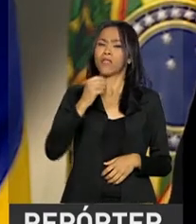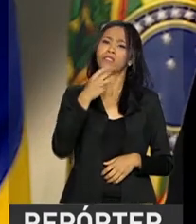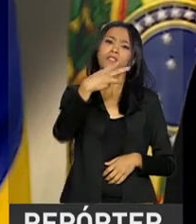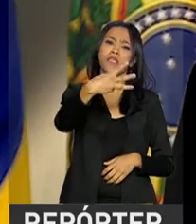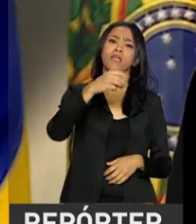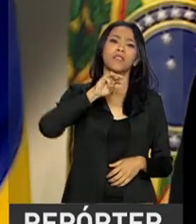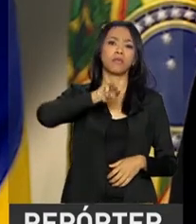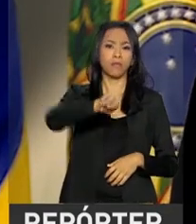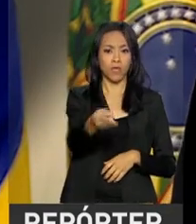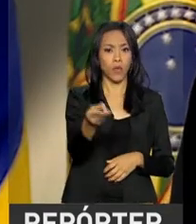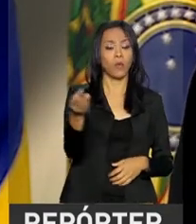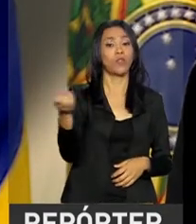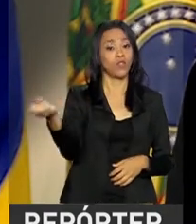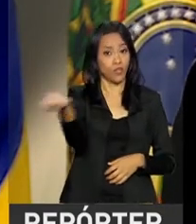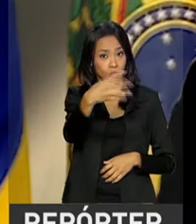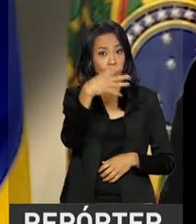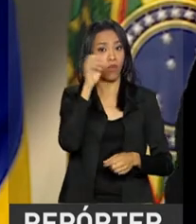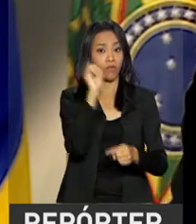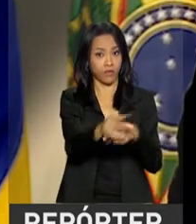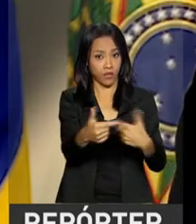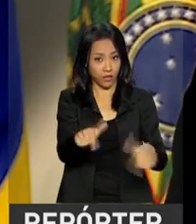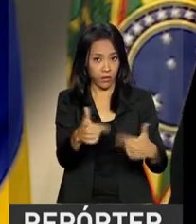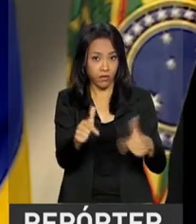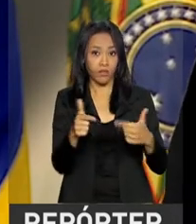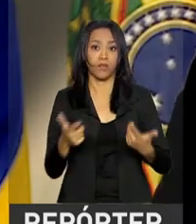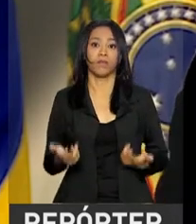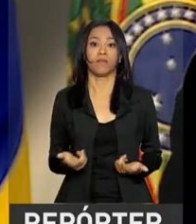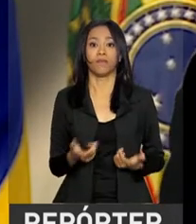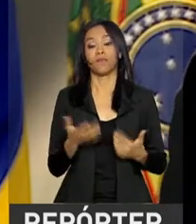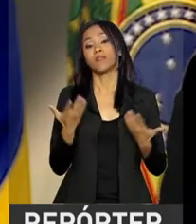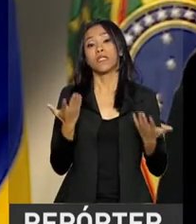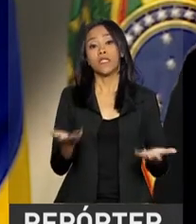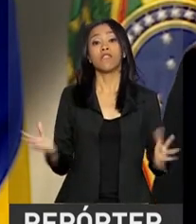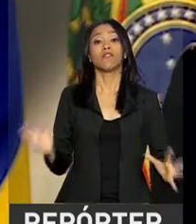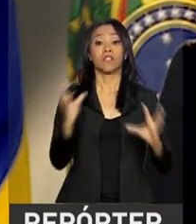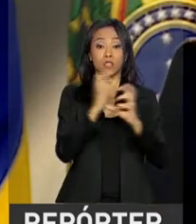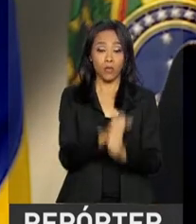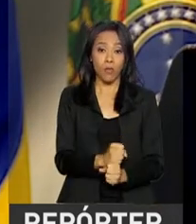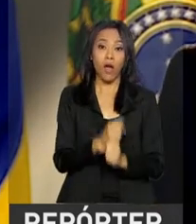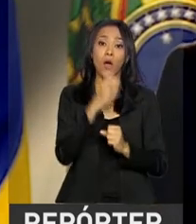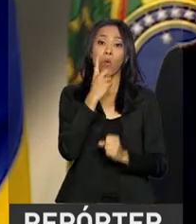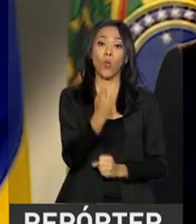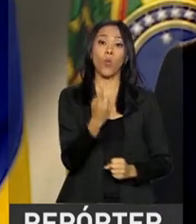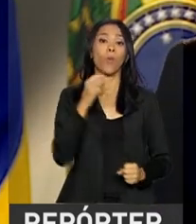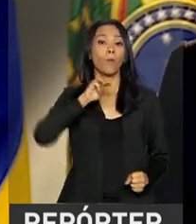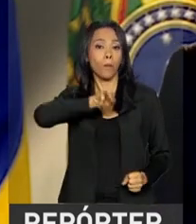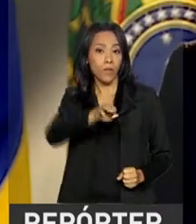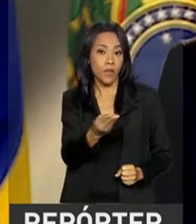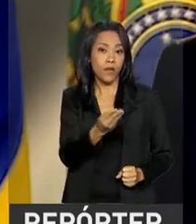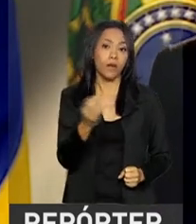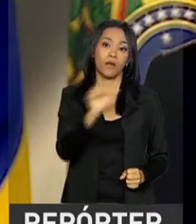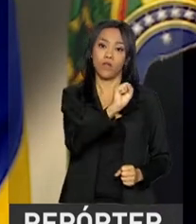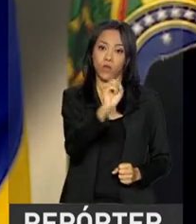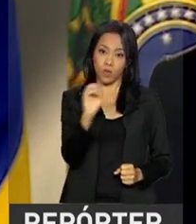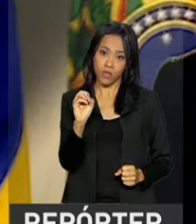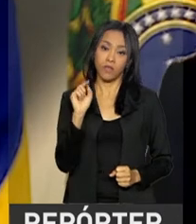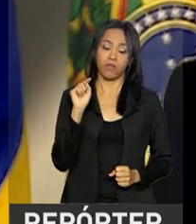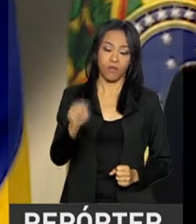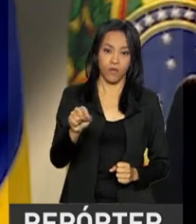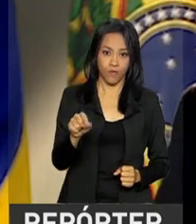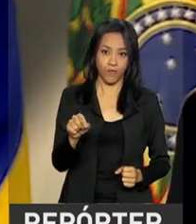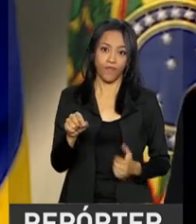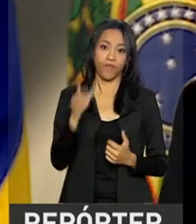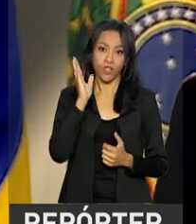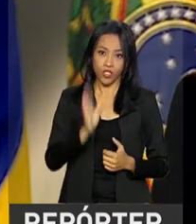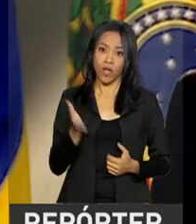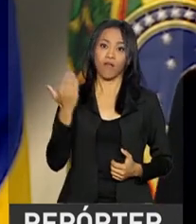de novos empregos e novos postos de trabalho tomaram a 1 milhão e 800 mil postos de trabalho